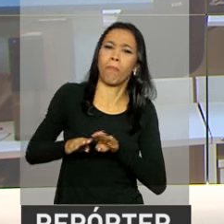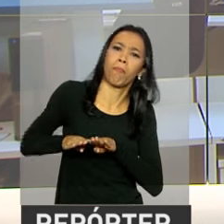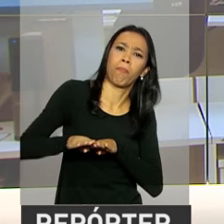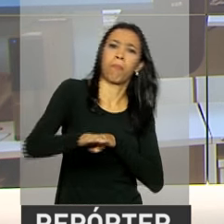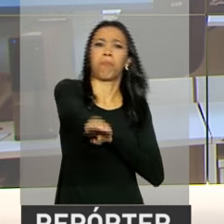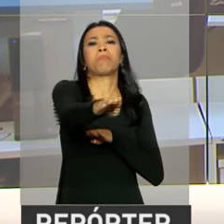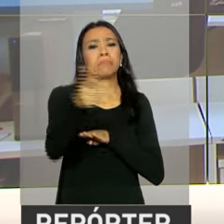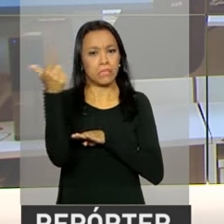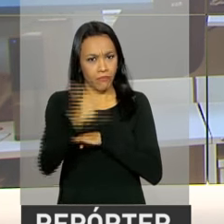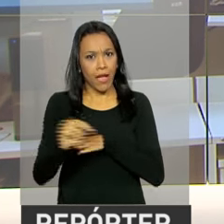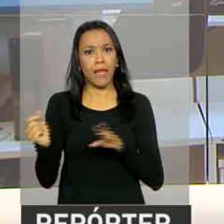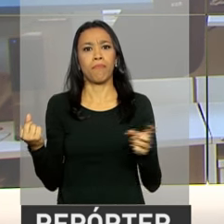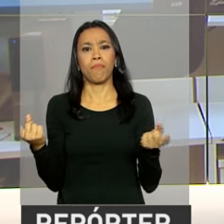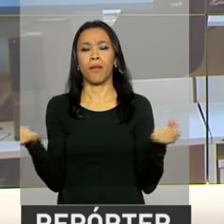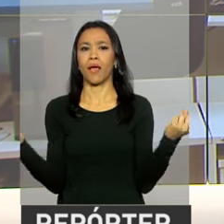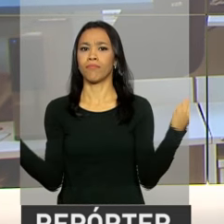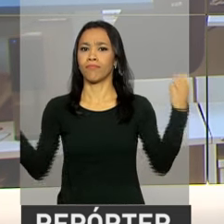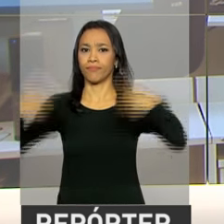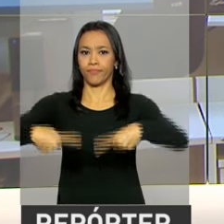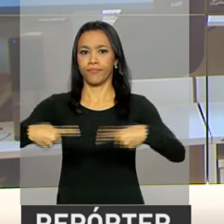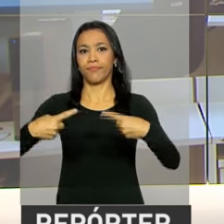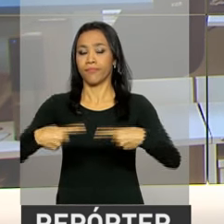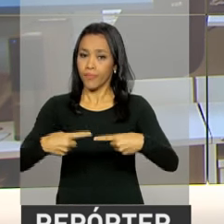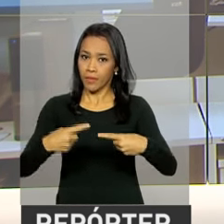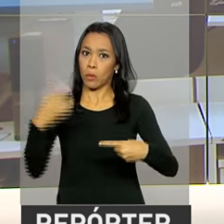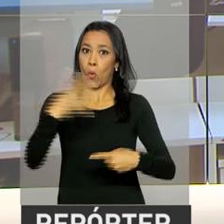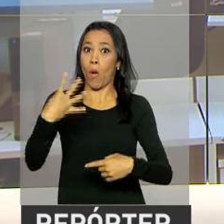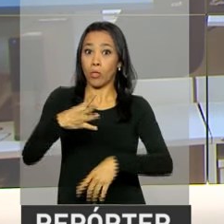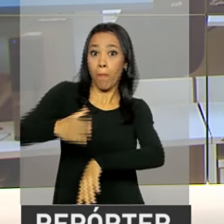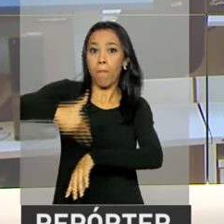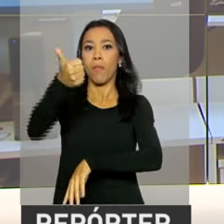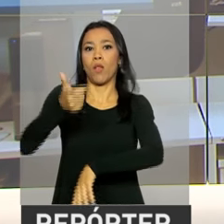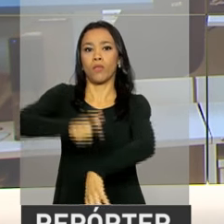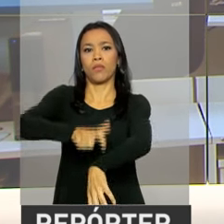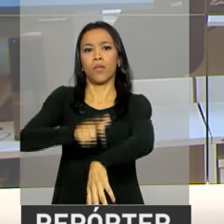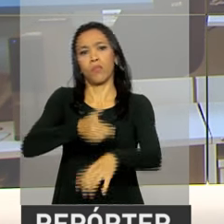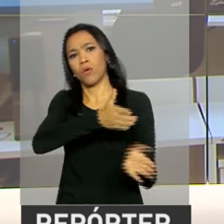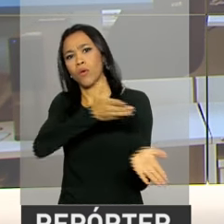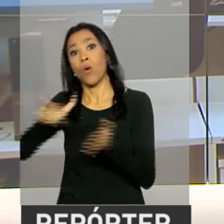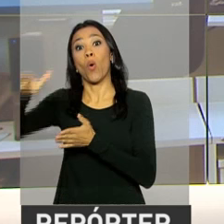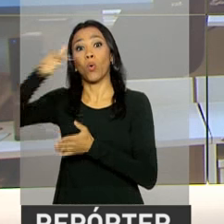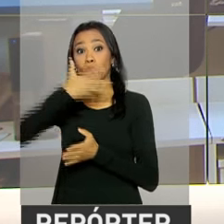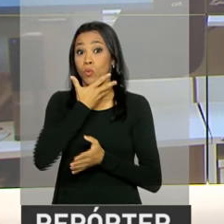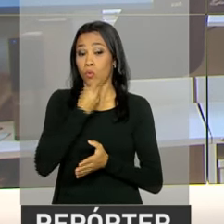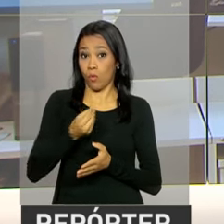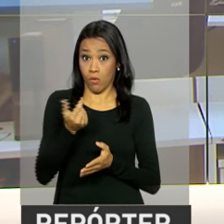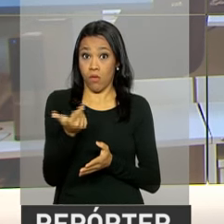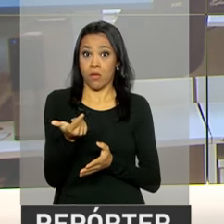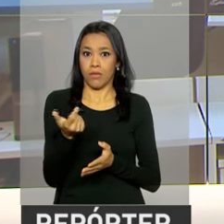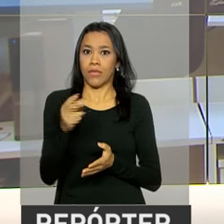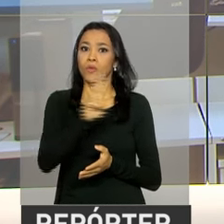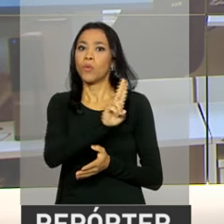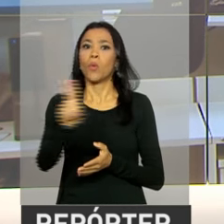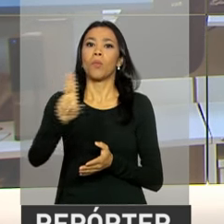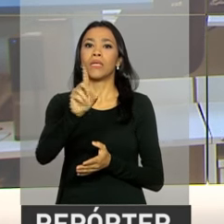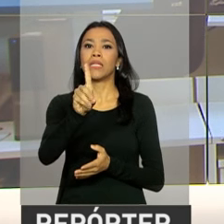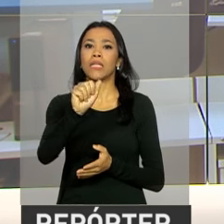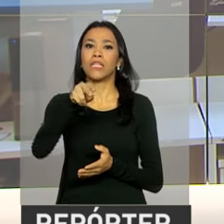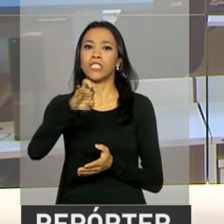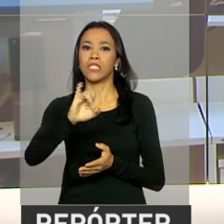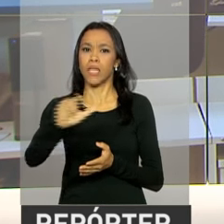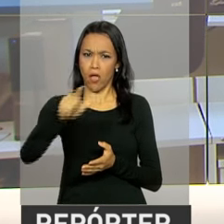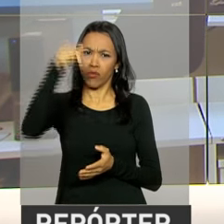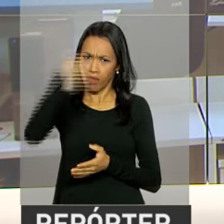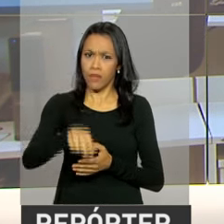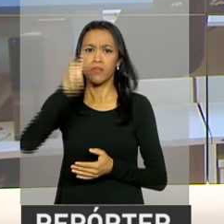classificado para a final com o quarto melhor tempo. Já o recordista olímpico na natação, Daniel Dias, disputa